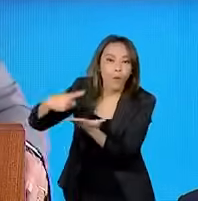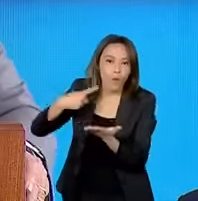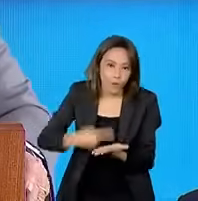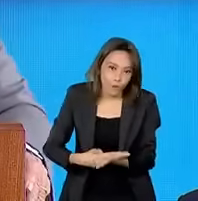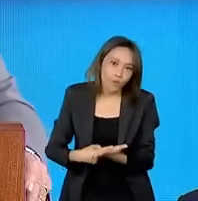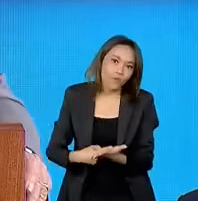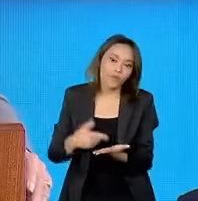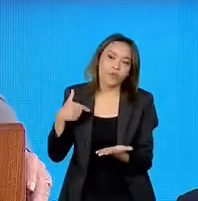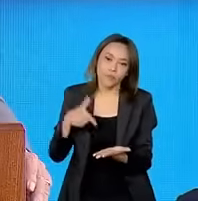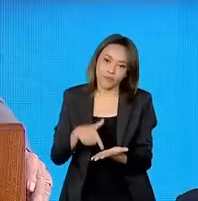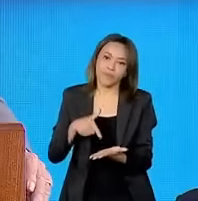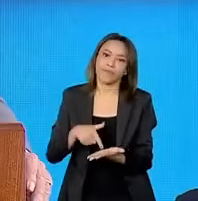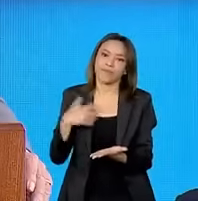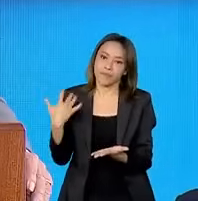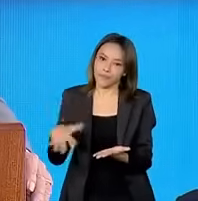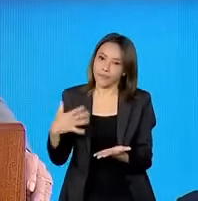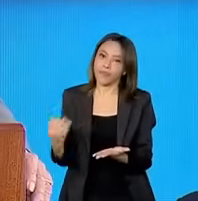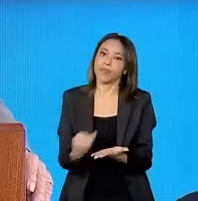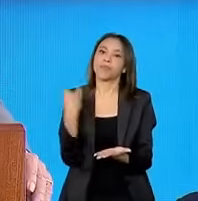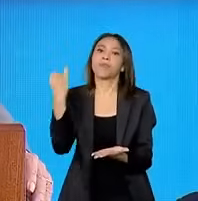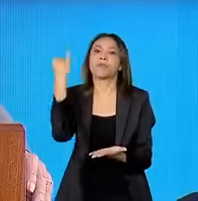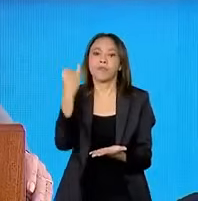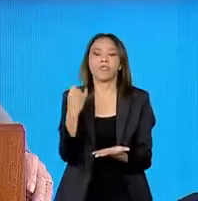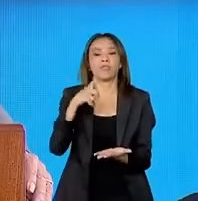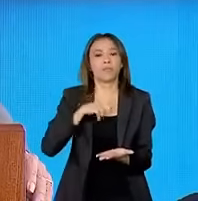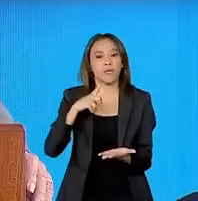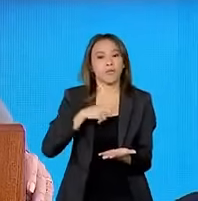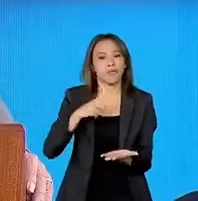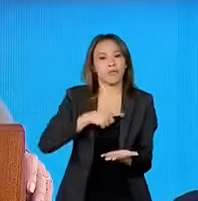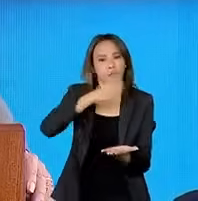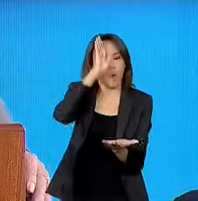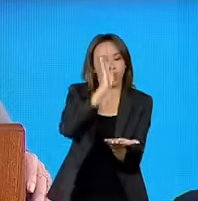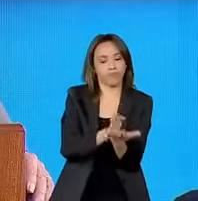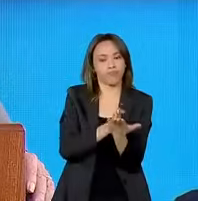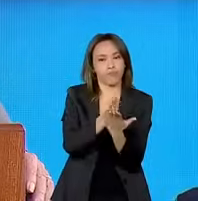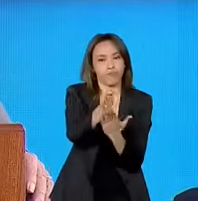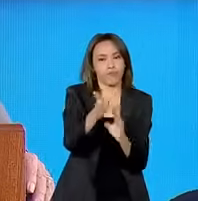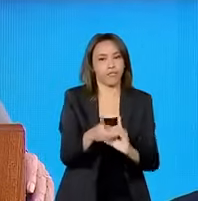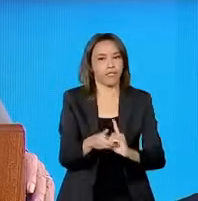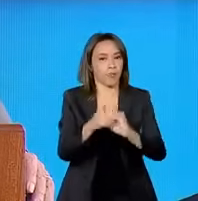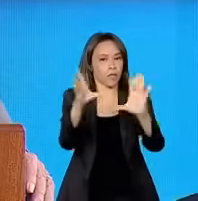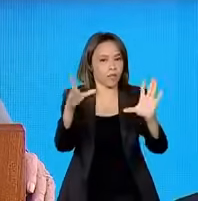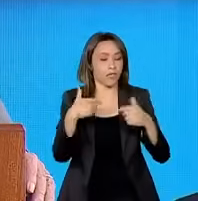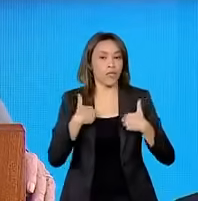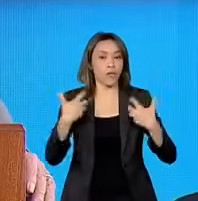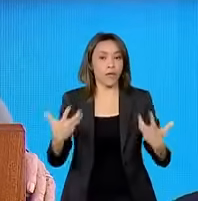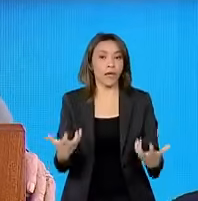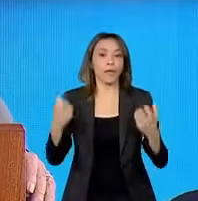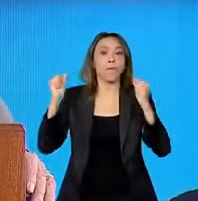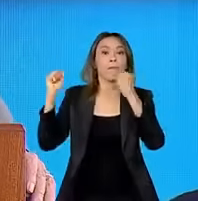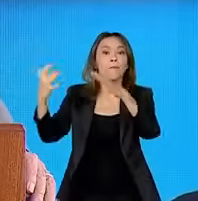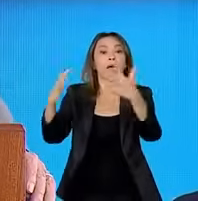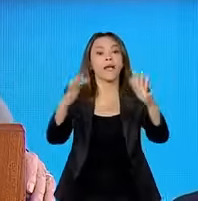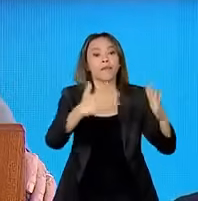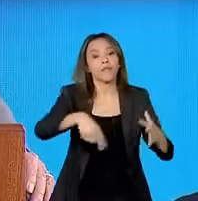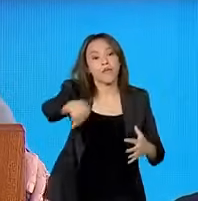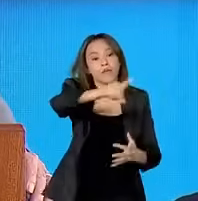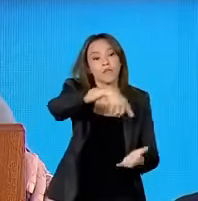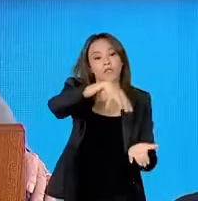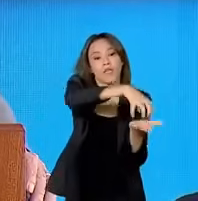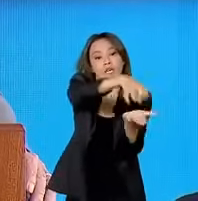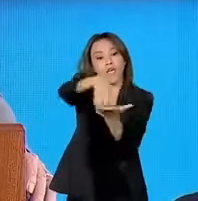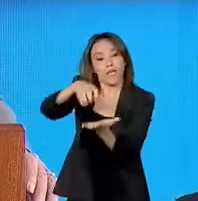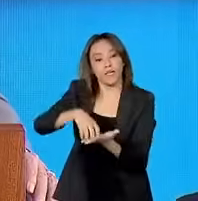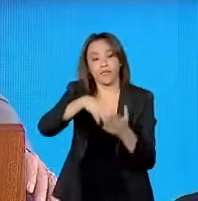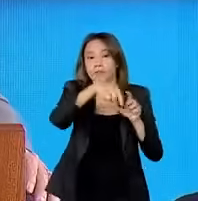vale muito para a gente consolidar a nossa democracia. E eu quero parabenizar as entidades do campo e da